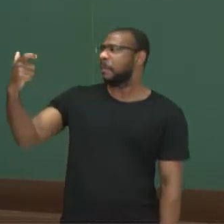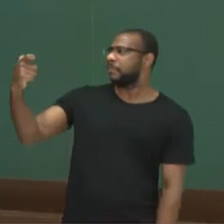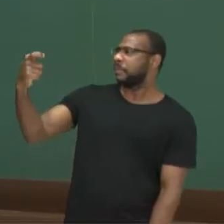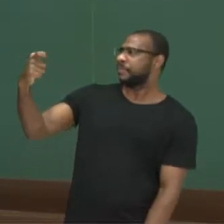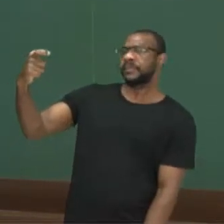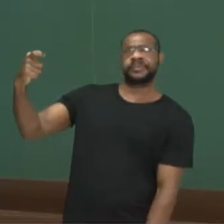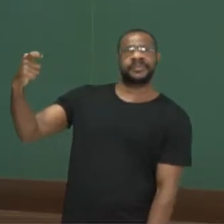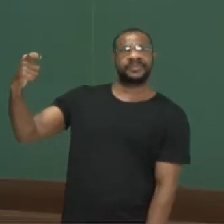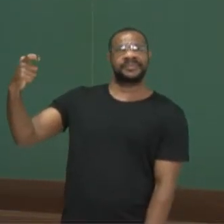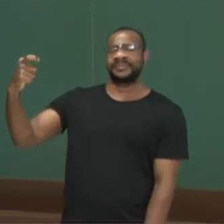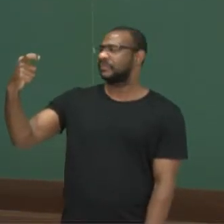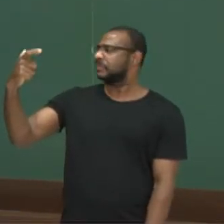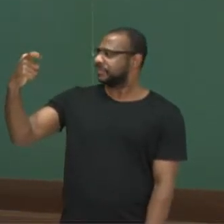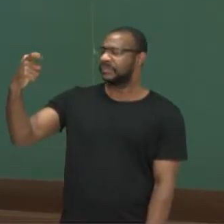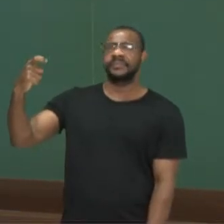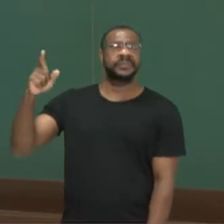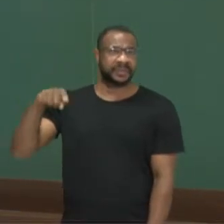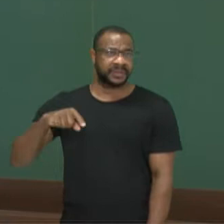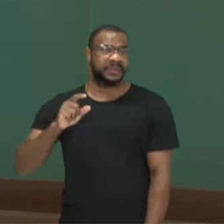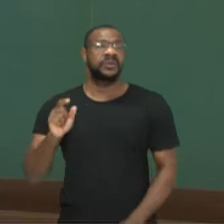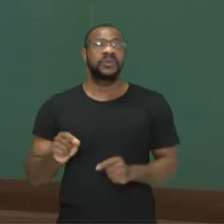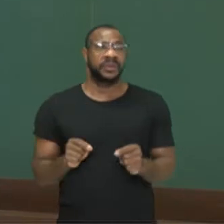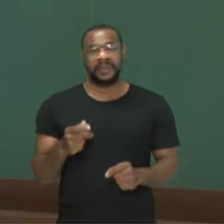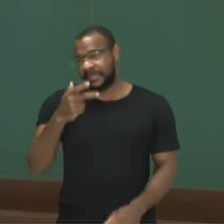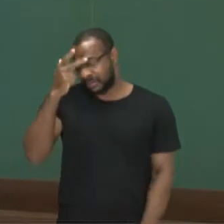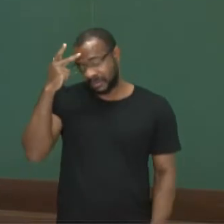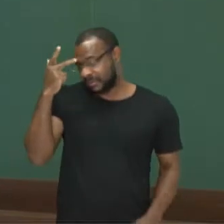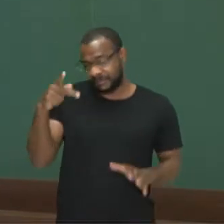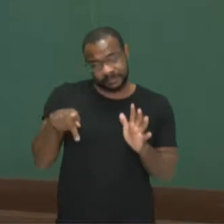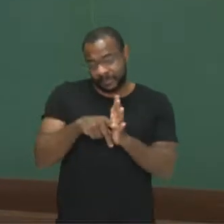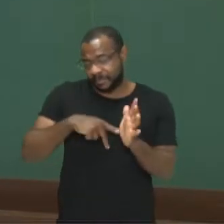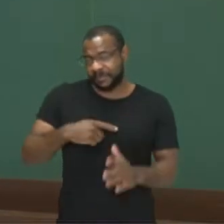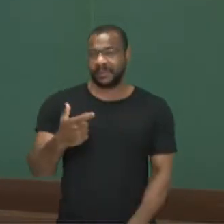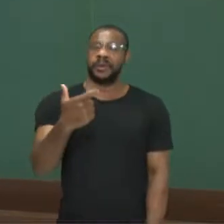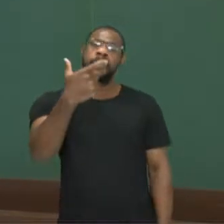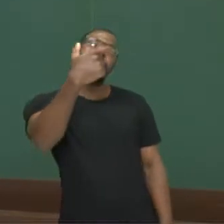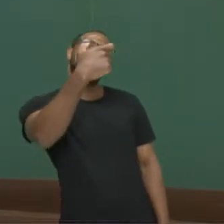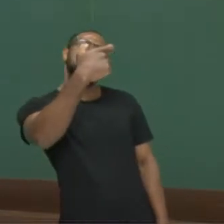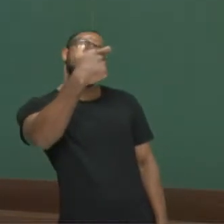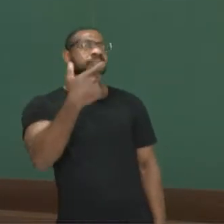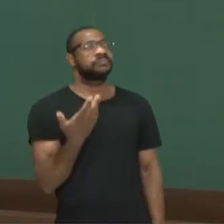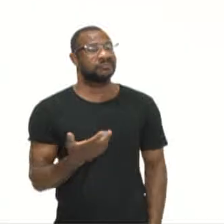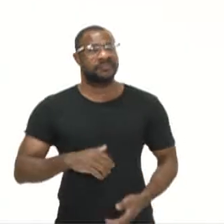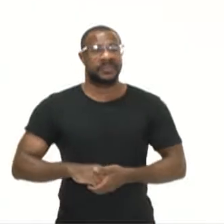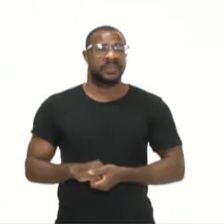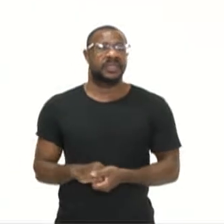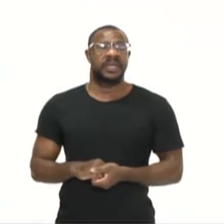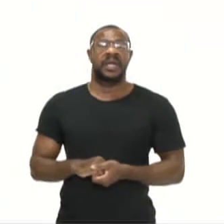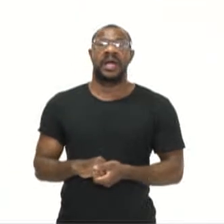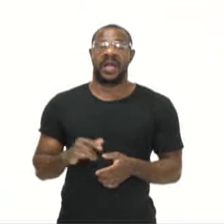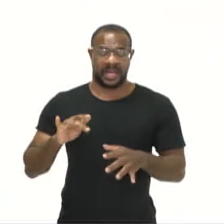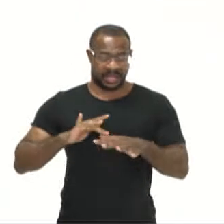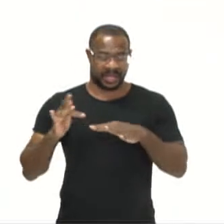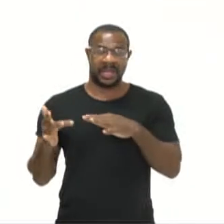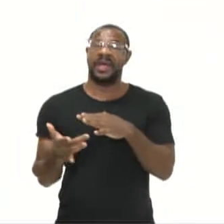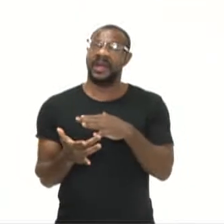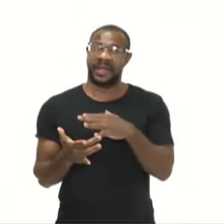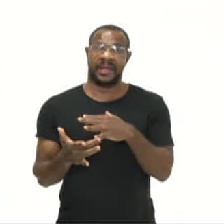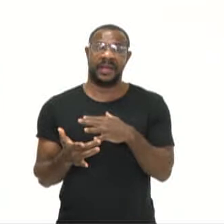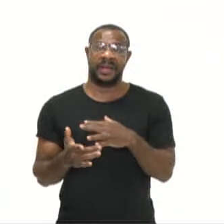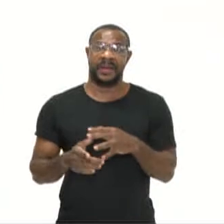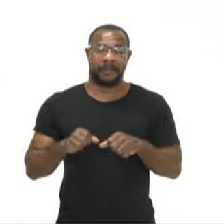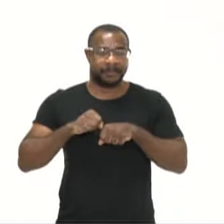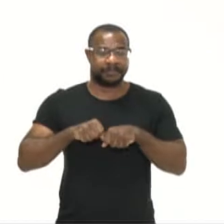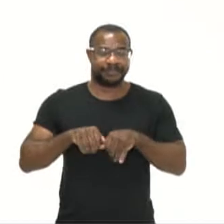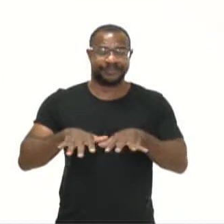autorretrato. Selfie é uma fotografia que a pessoa faz de si mesma, um autorretrato. As redes sociais, elas popularizaram